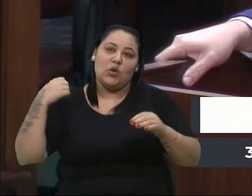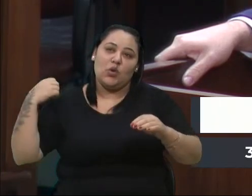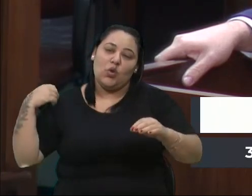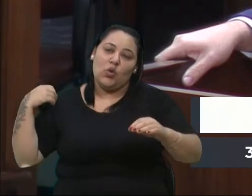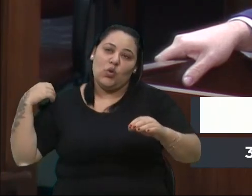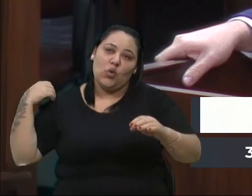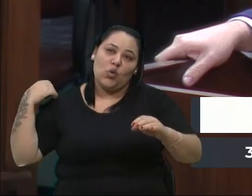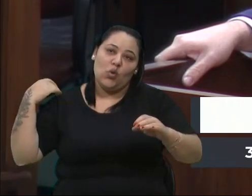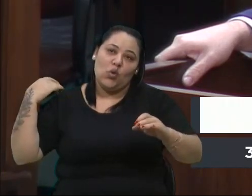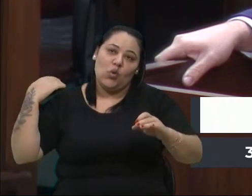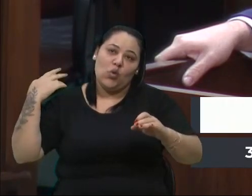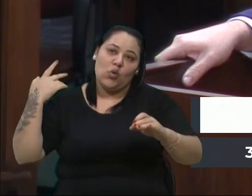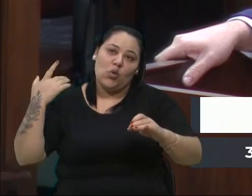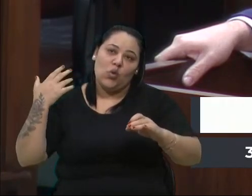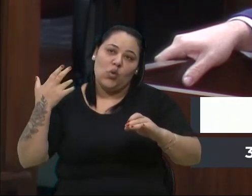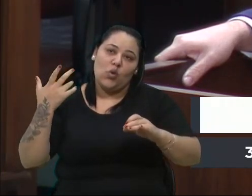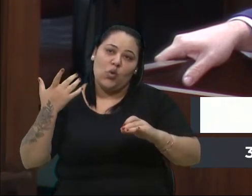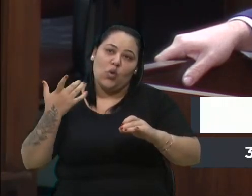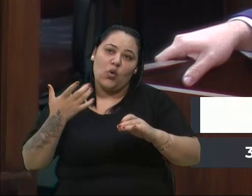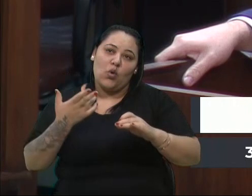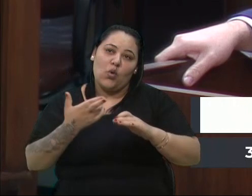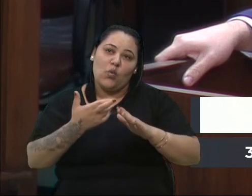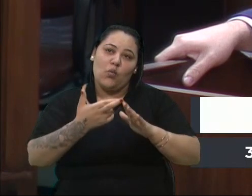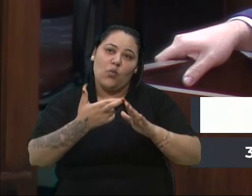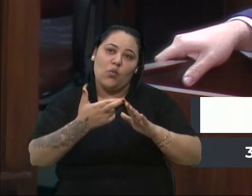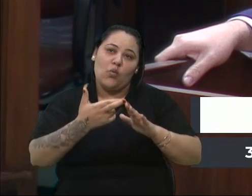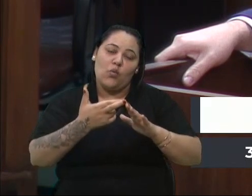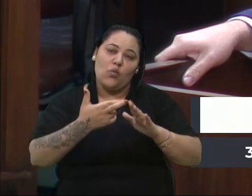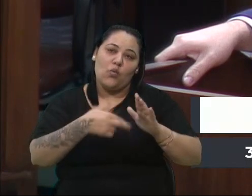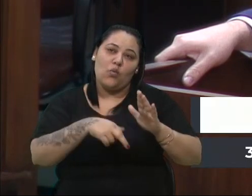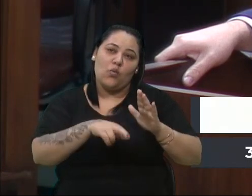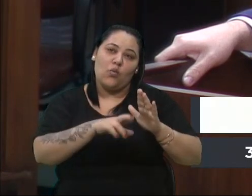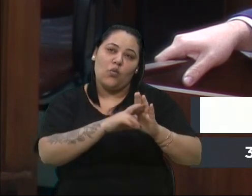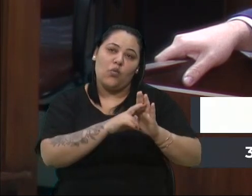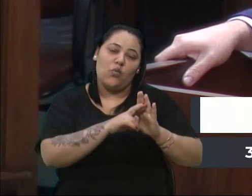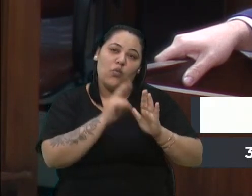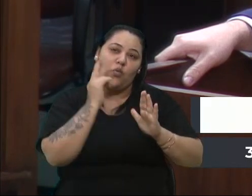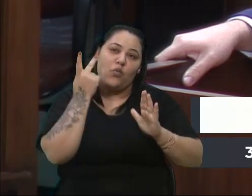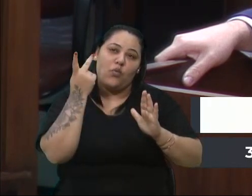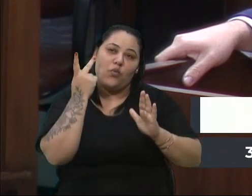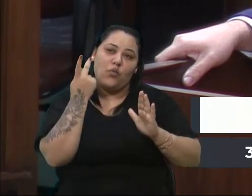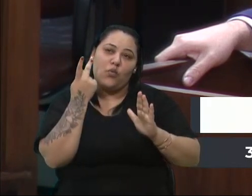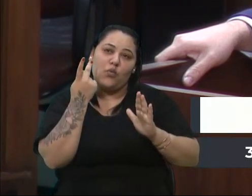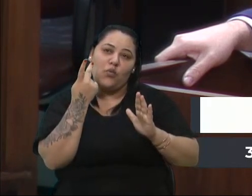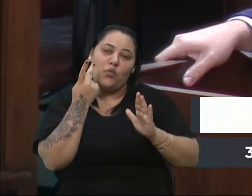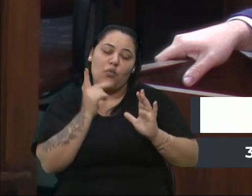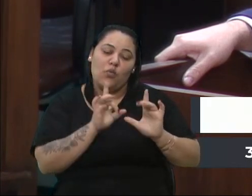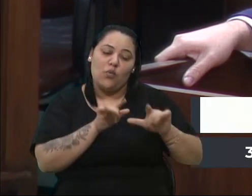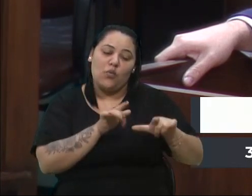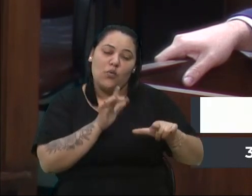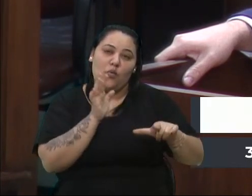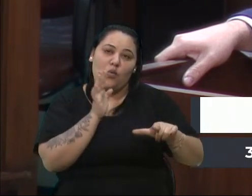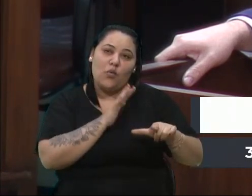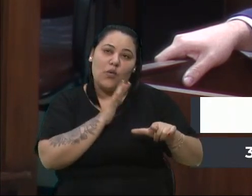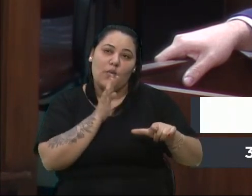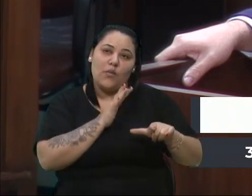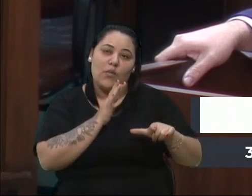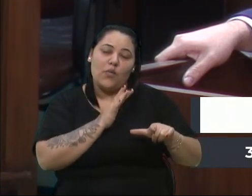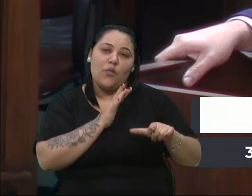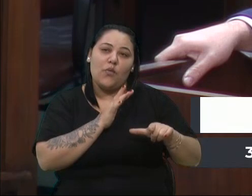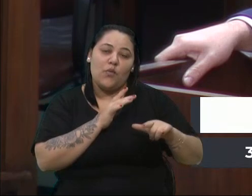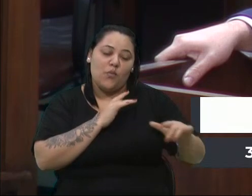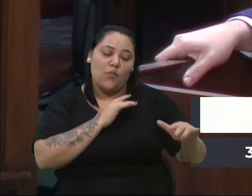histórico, um histórico recente da nossa cidade, onde o movimento comunitário foi, vamos dizer